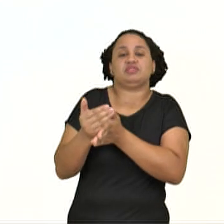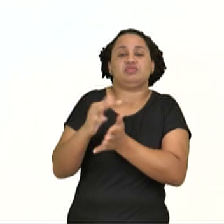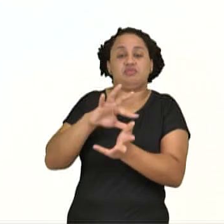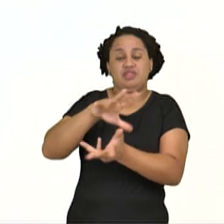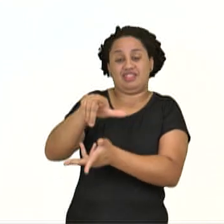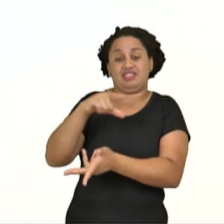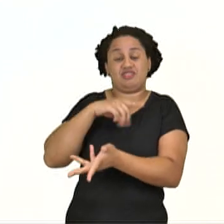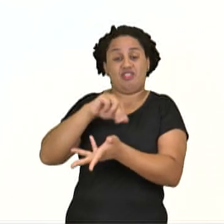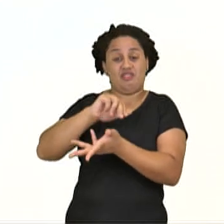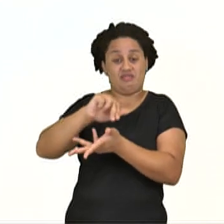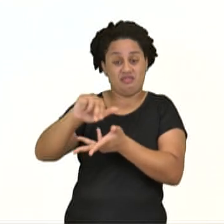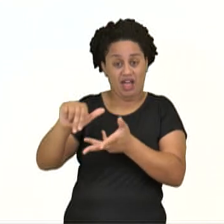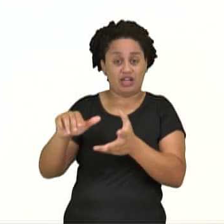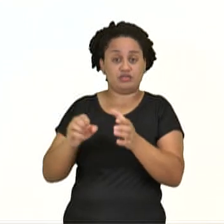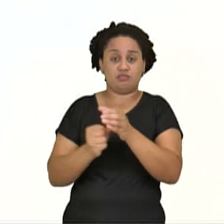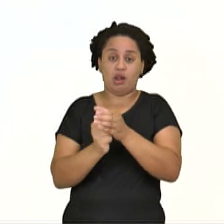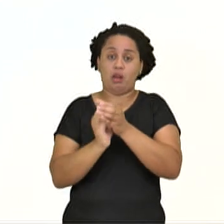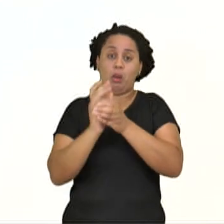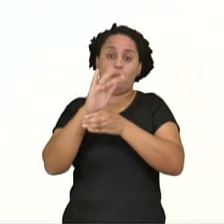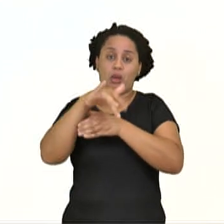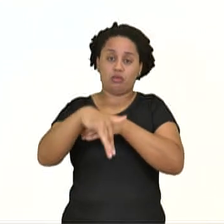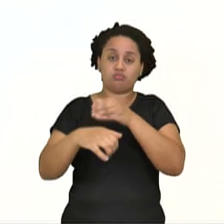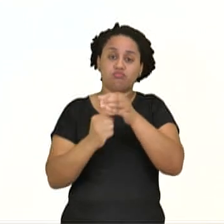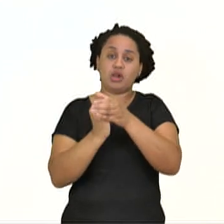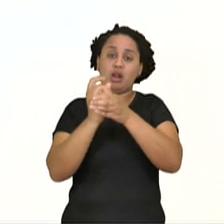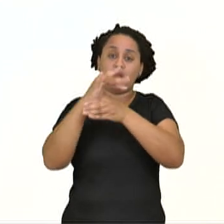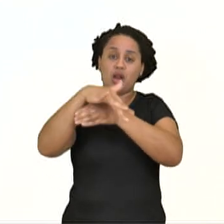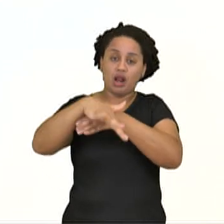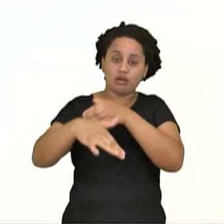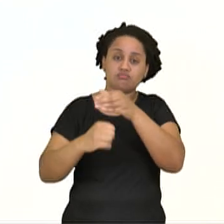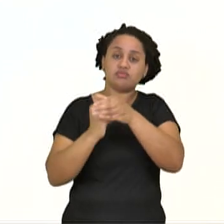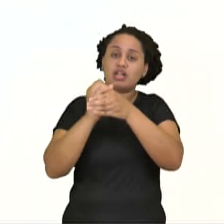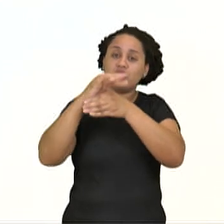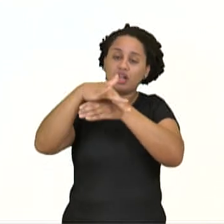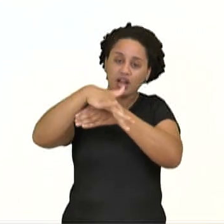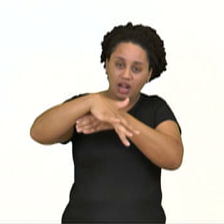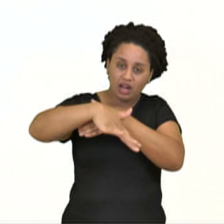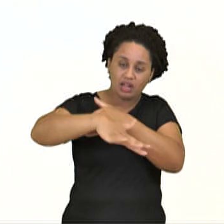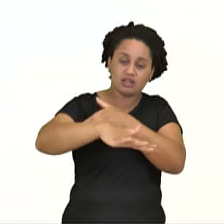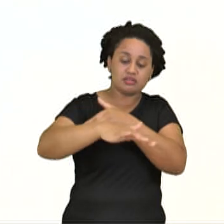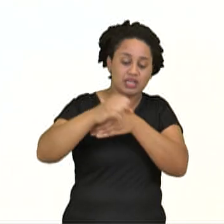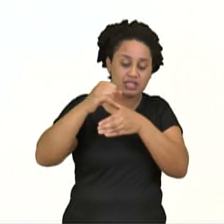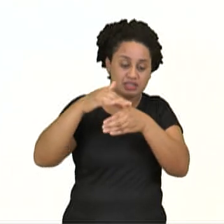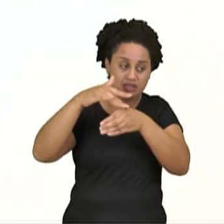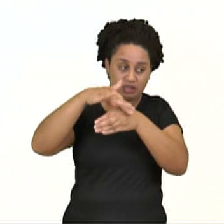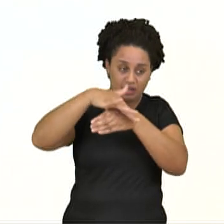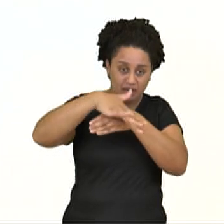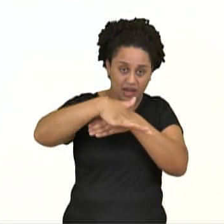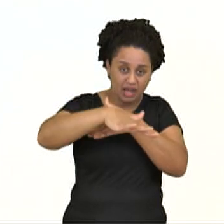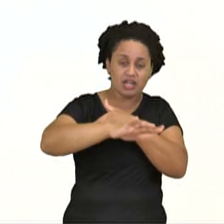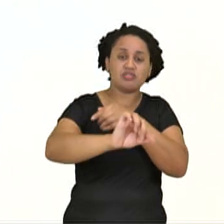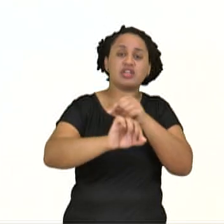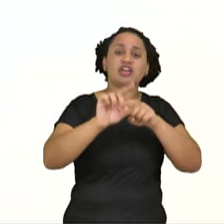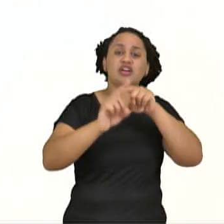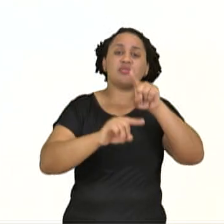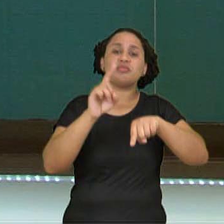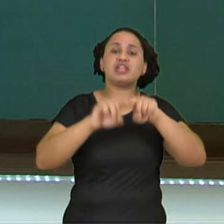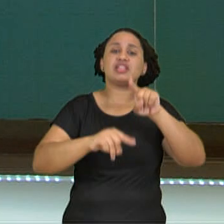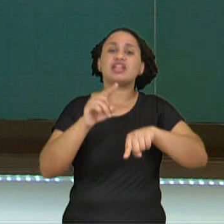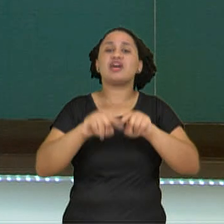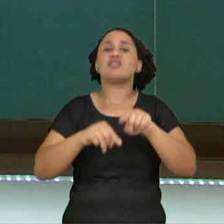vulcões entrando em erupção, muita lava sendo exposta. Essa lava é um material